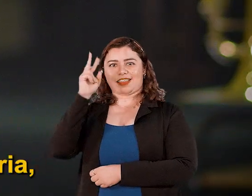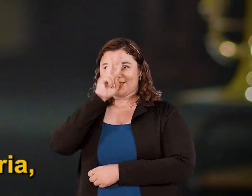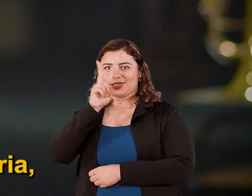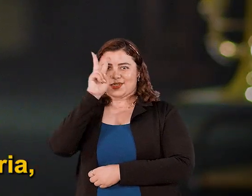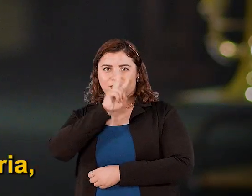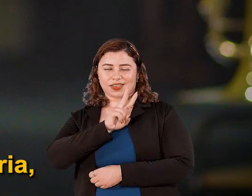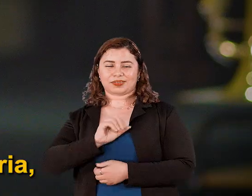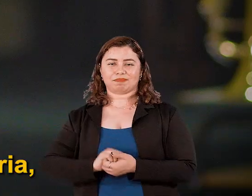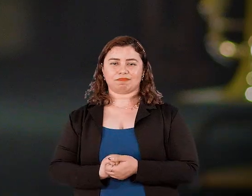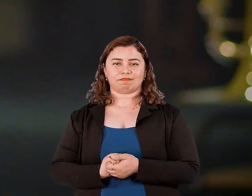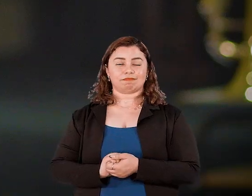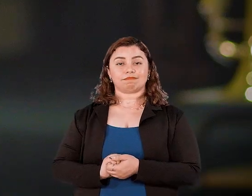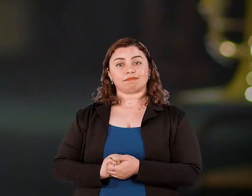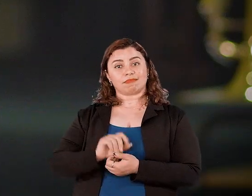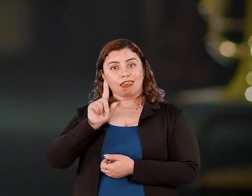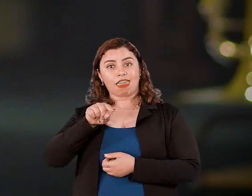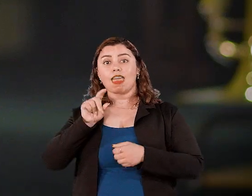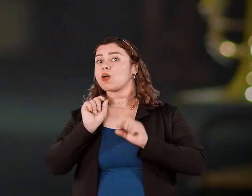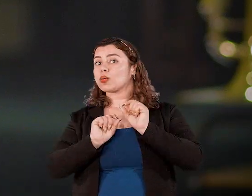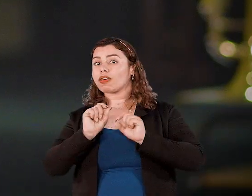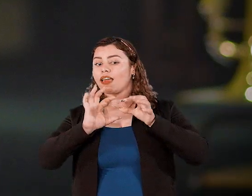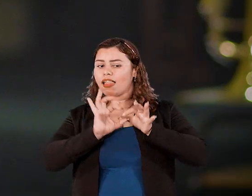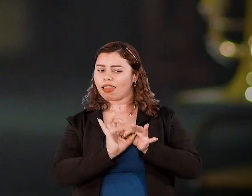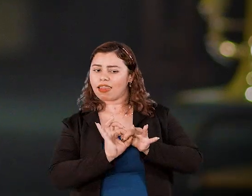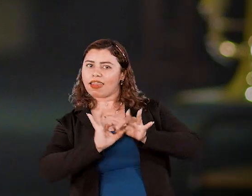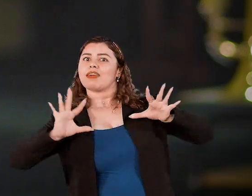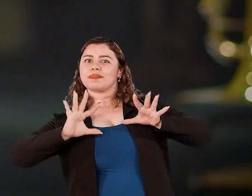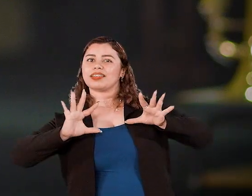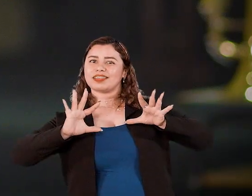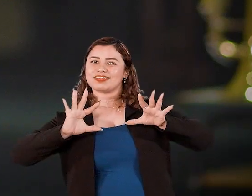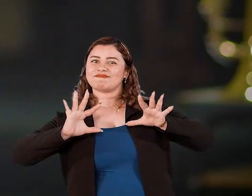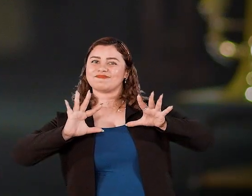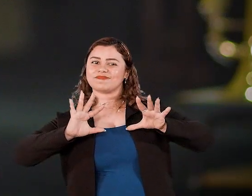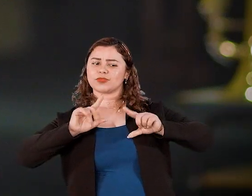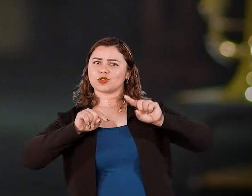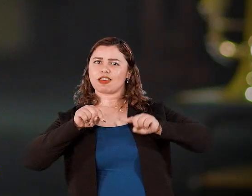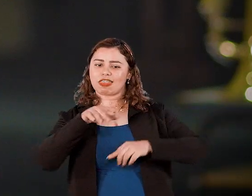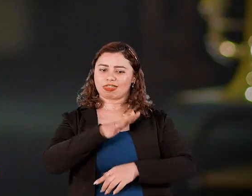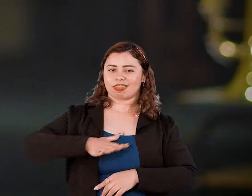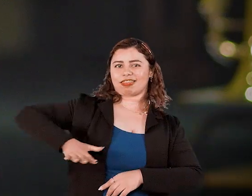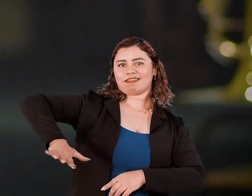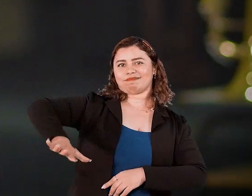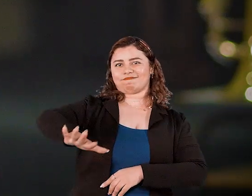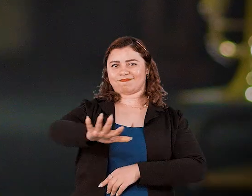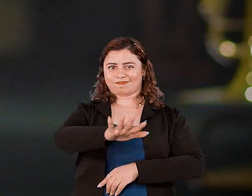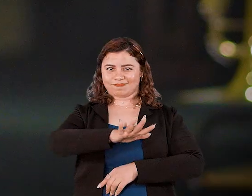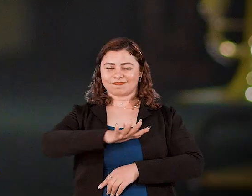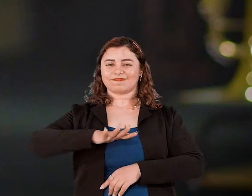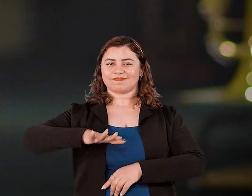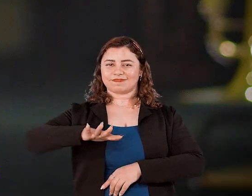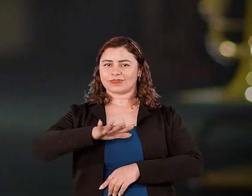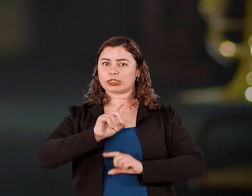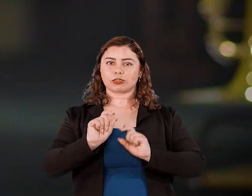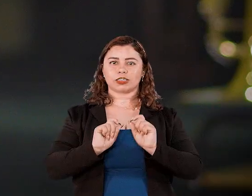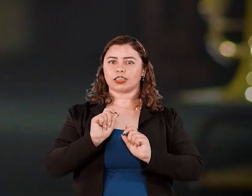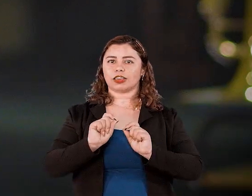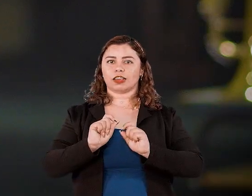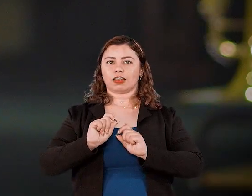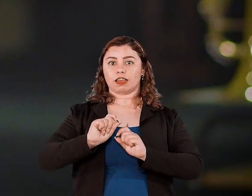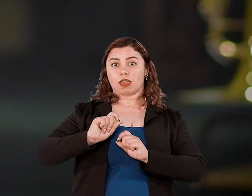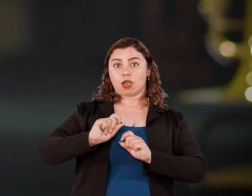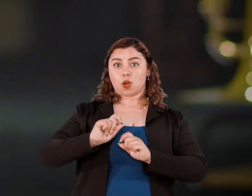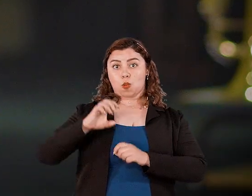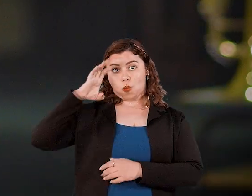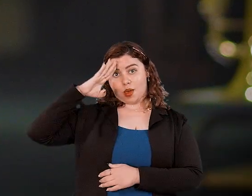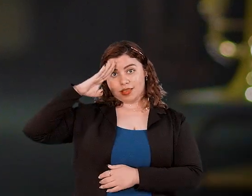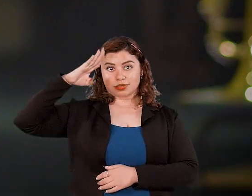nossa história, que foi a libertação daqui do nosso território que o